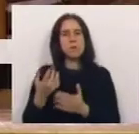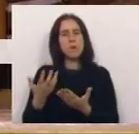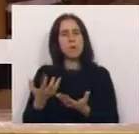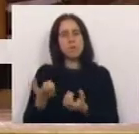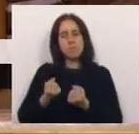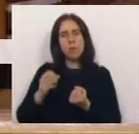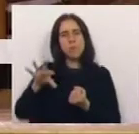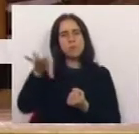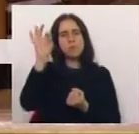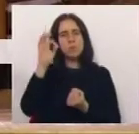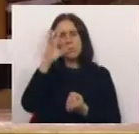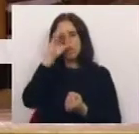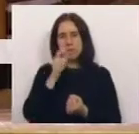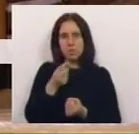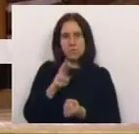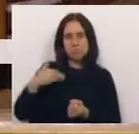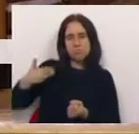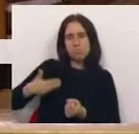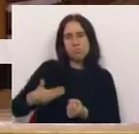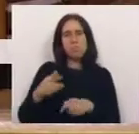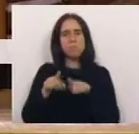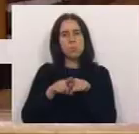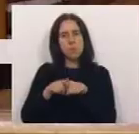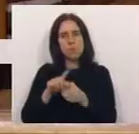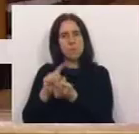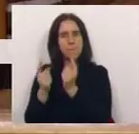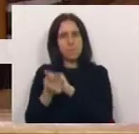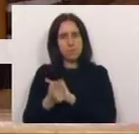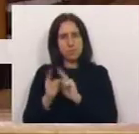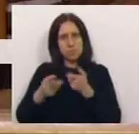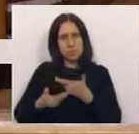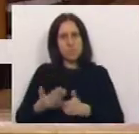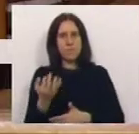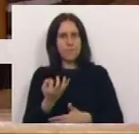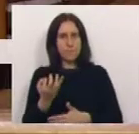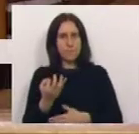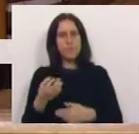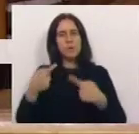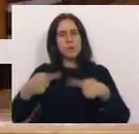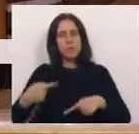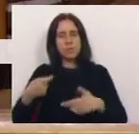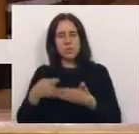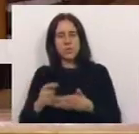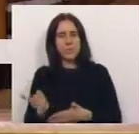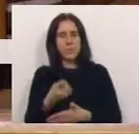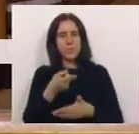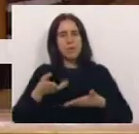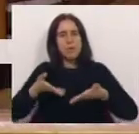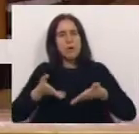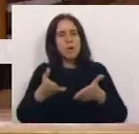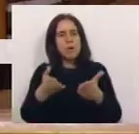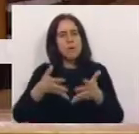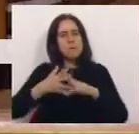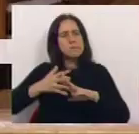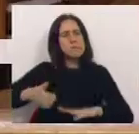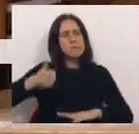anteriores conduziram à implementação de políticas exatamente opostas, com a decisão de portajar vias estruturantes do interior